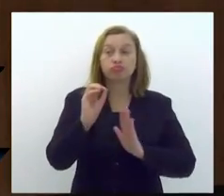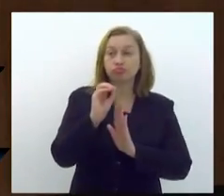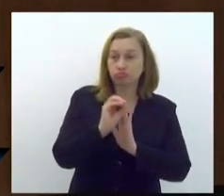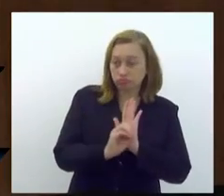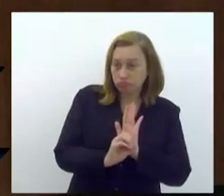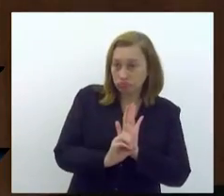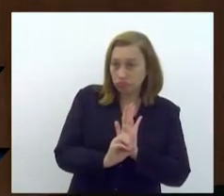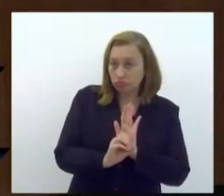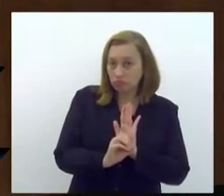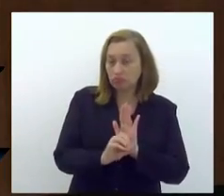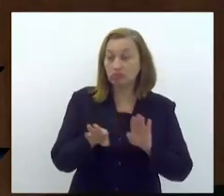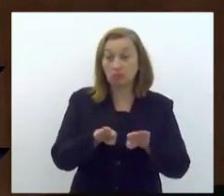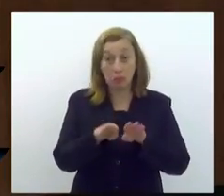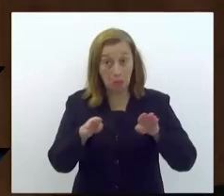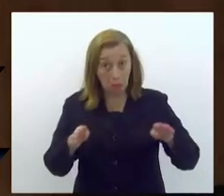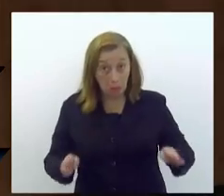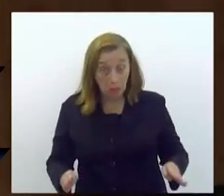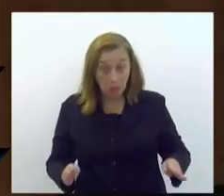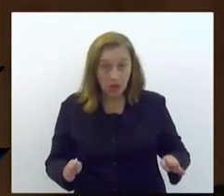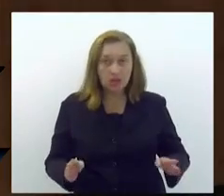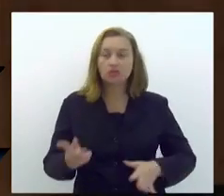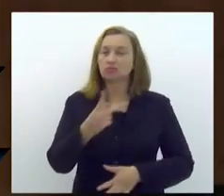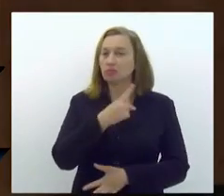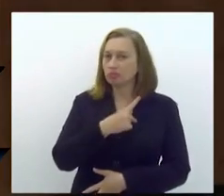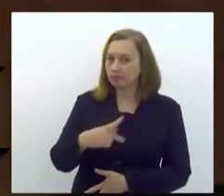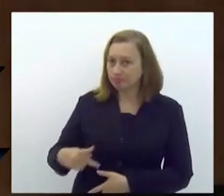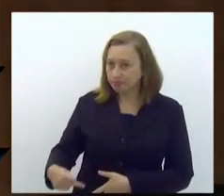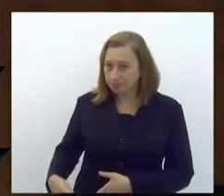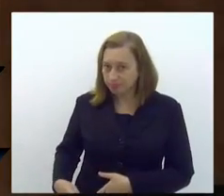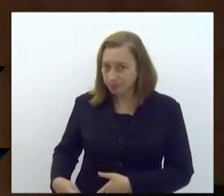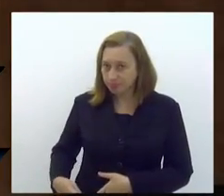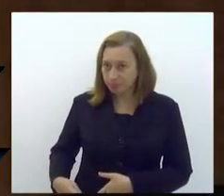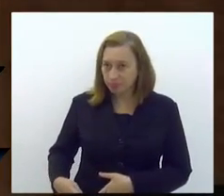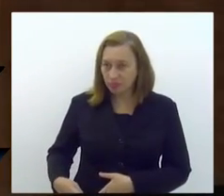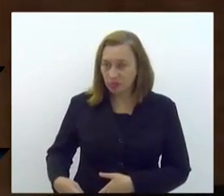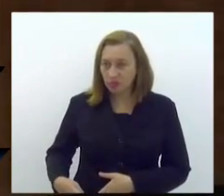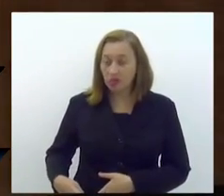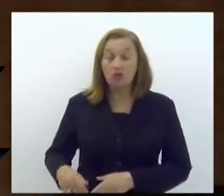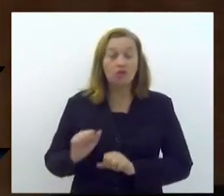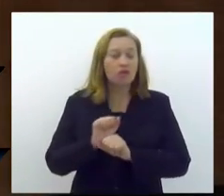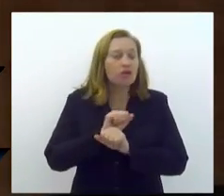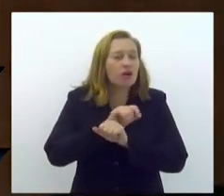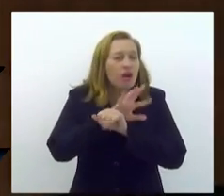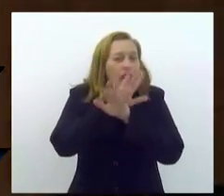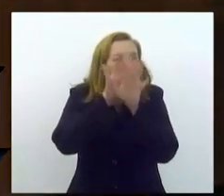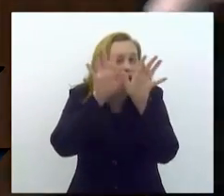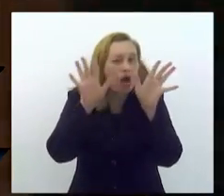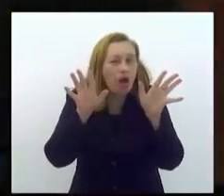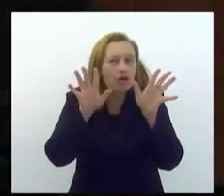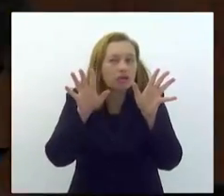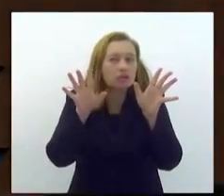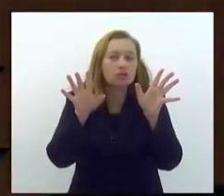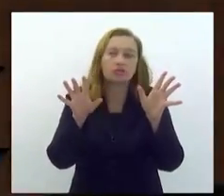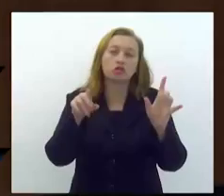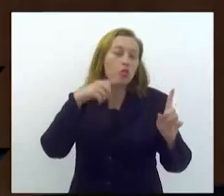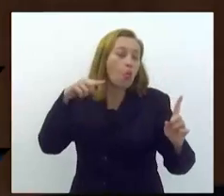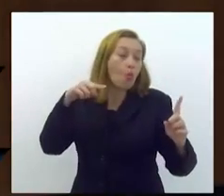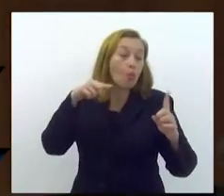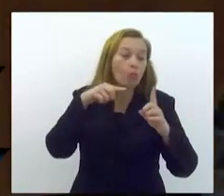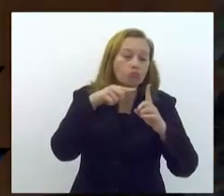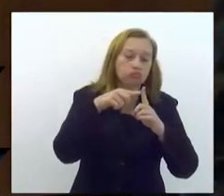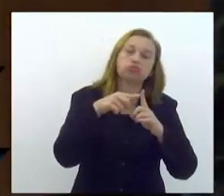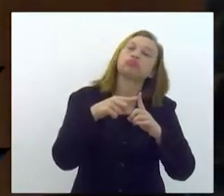da mesa e da presidência foi bem clara e objetiva